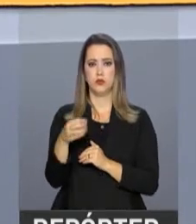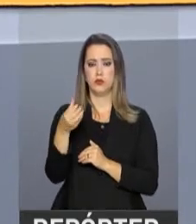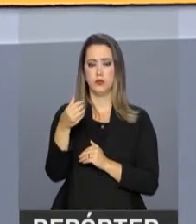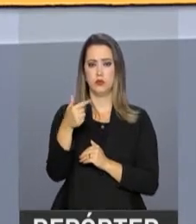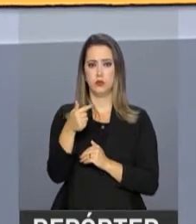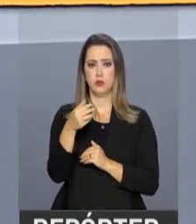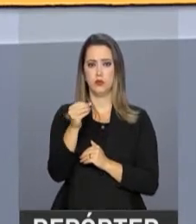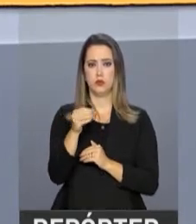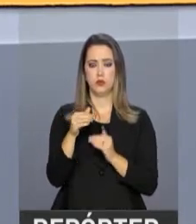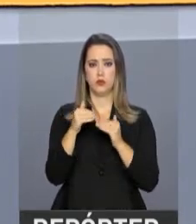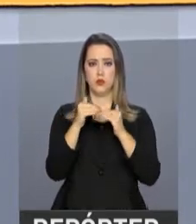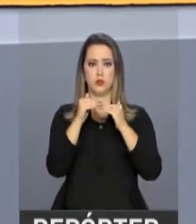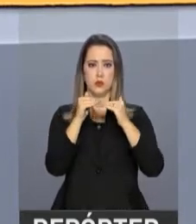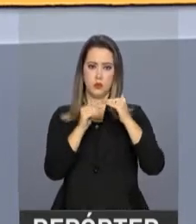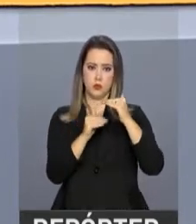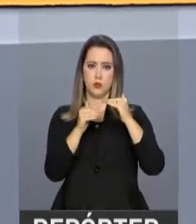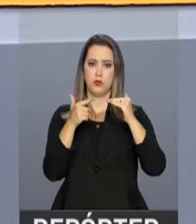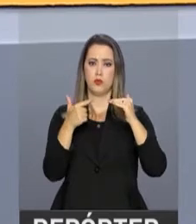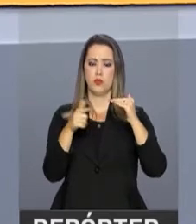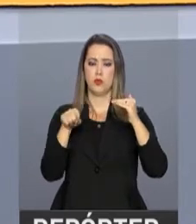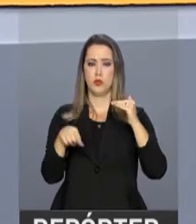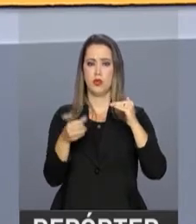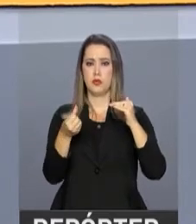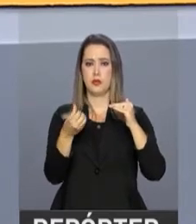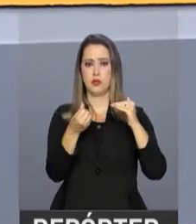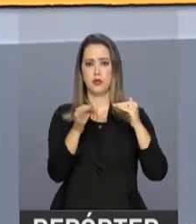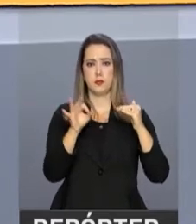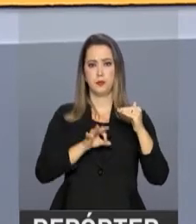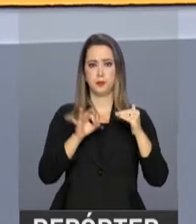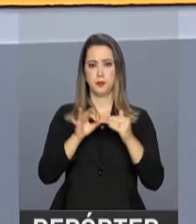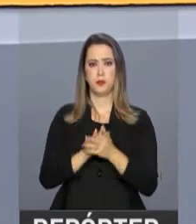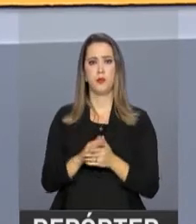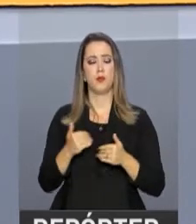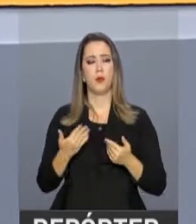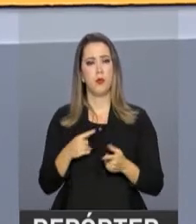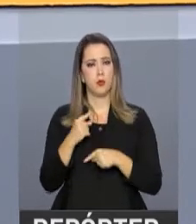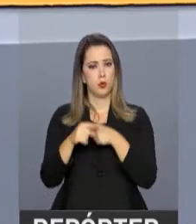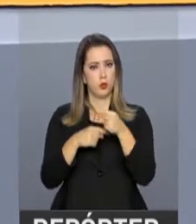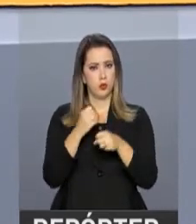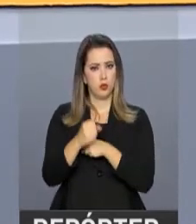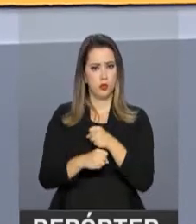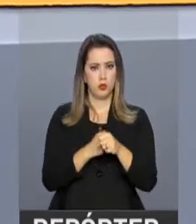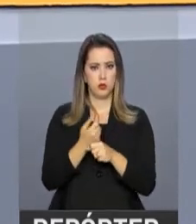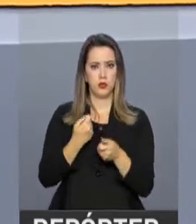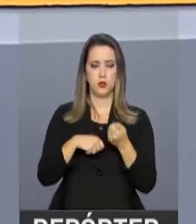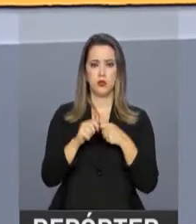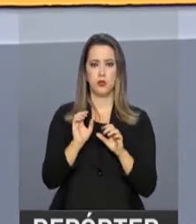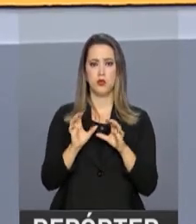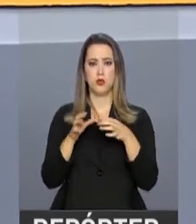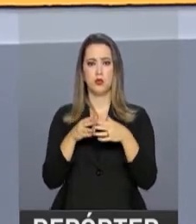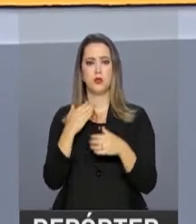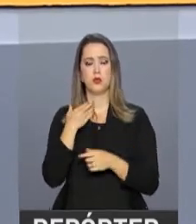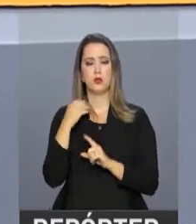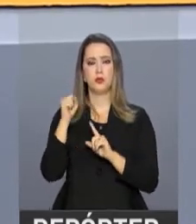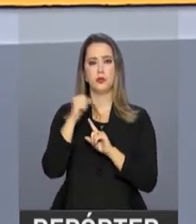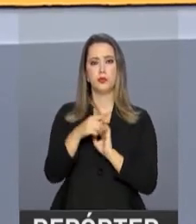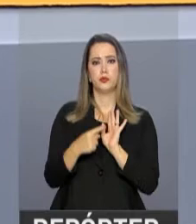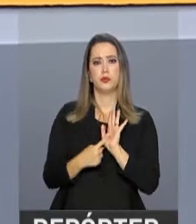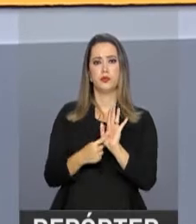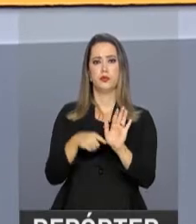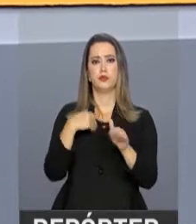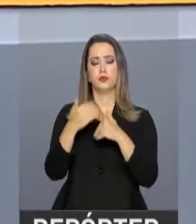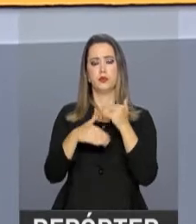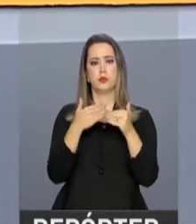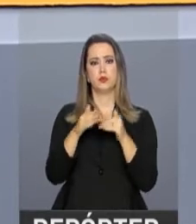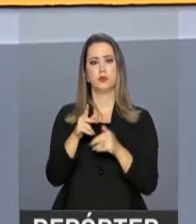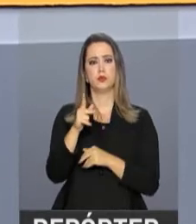2,7 por cento para 2,66 por cento para o ano que vem os economistas ouvidos pelo banco central apontam